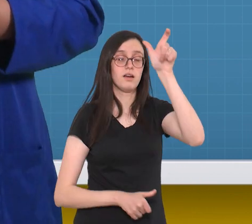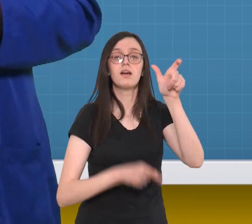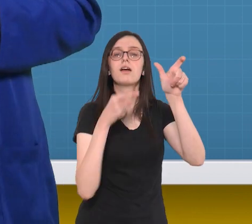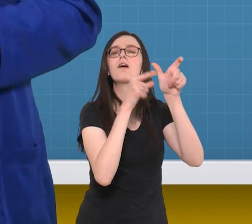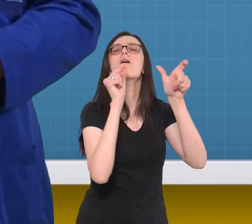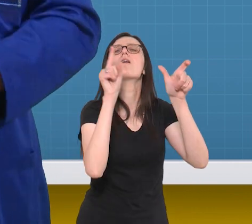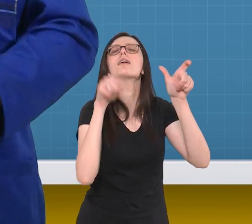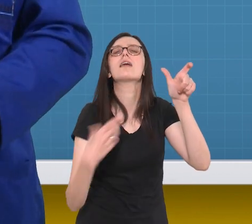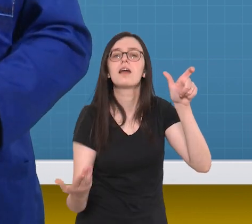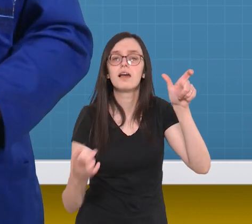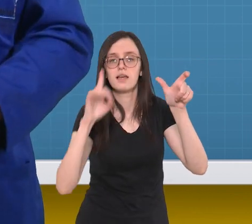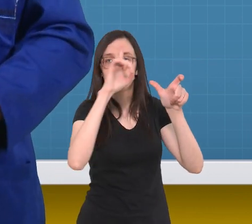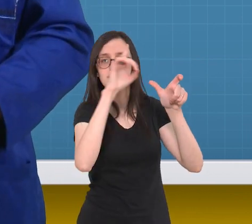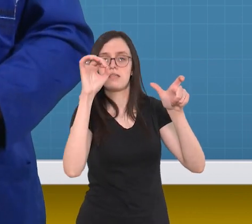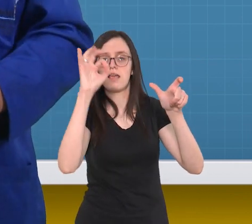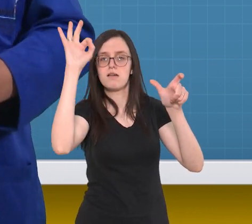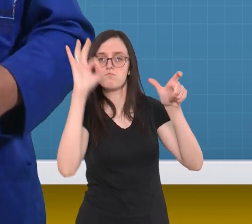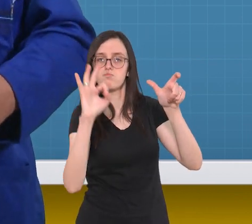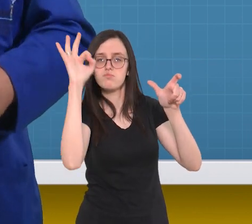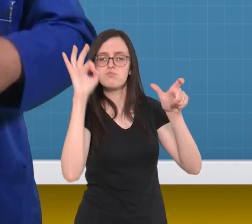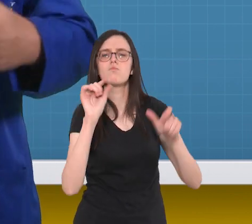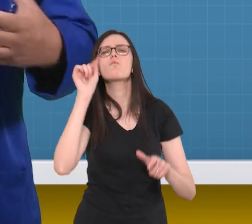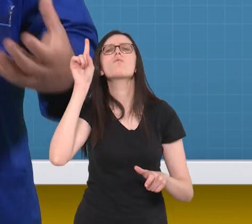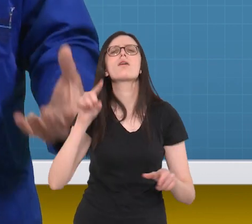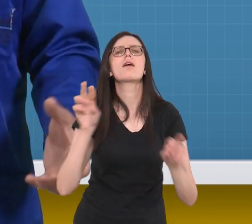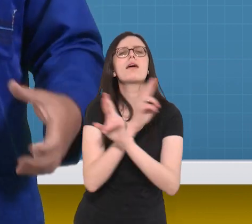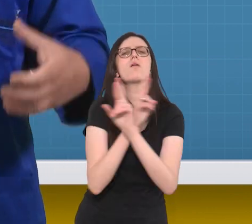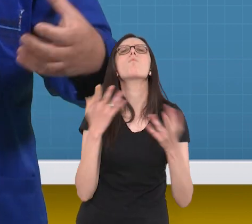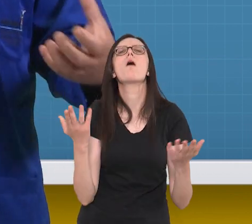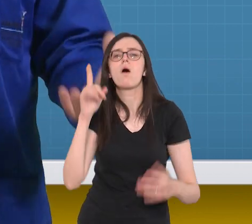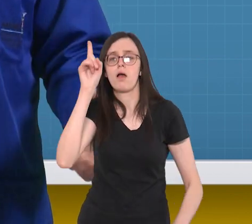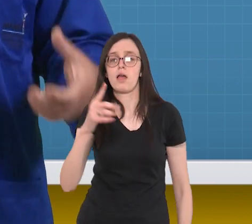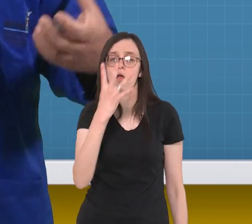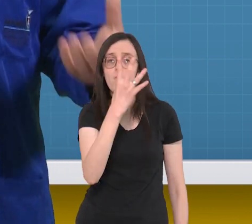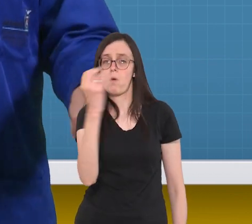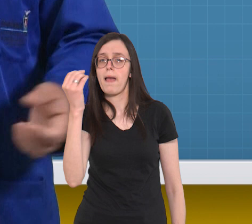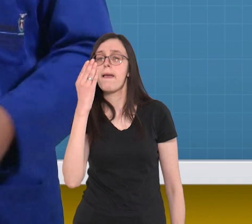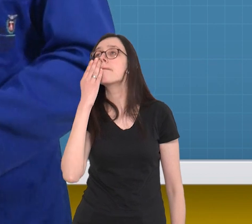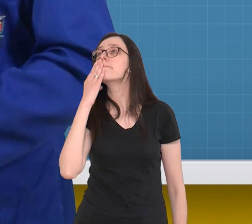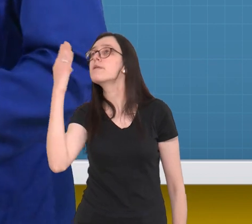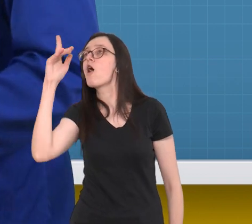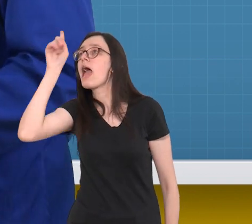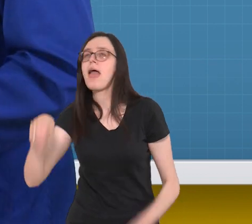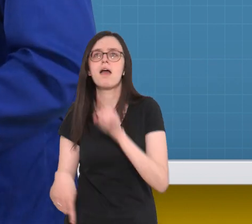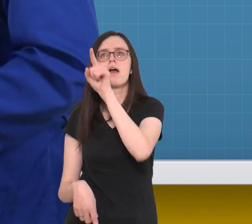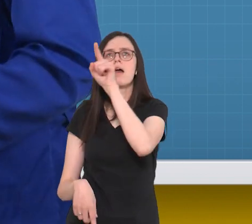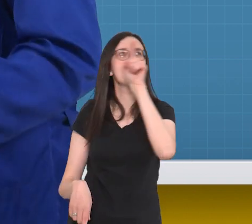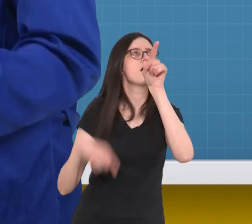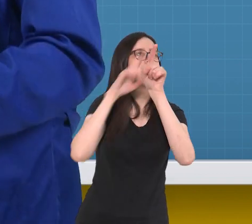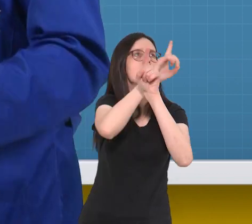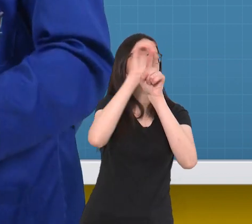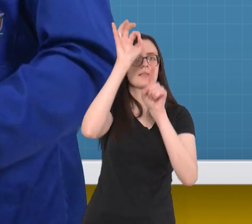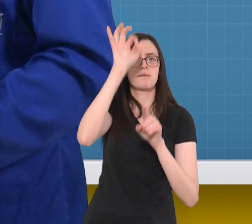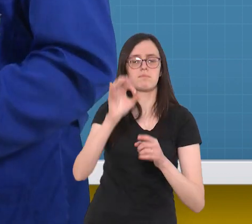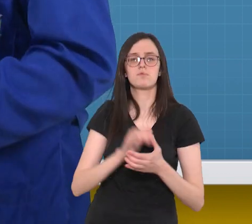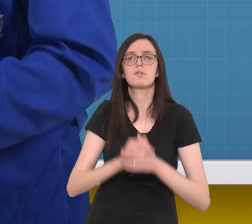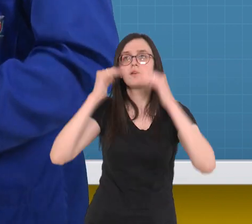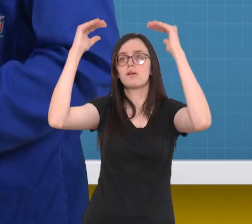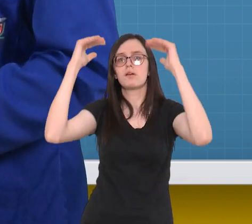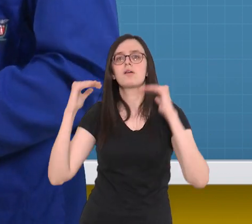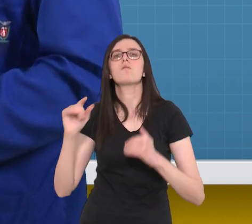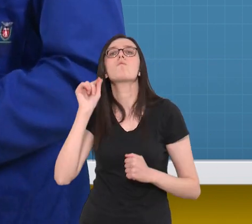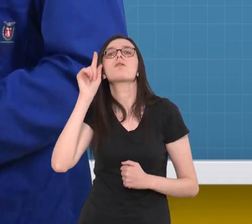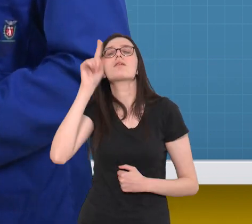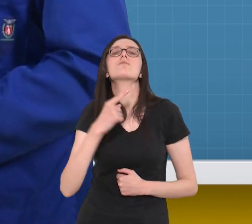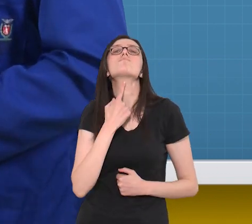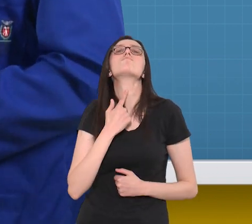o 100%, que é relacionado aos 400 bilhões, e logo abaixo você vai colocar o que